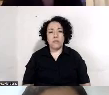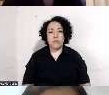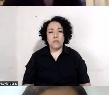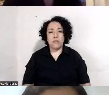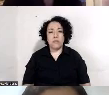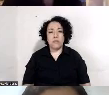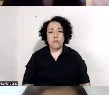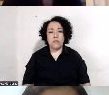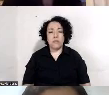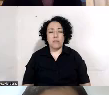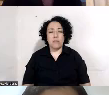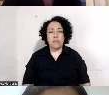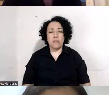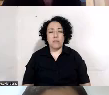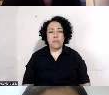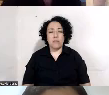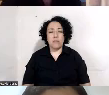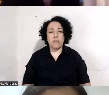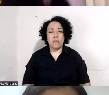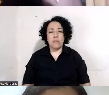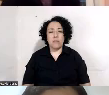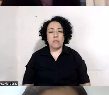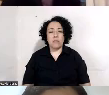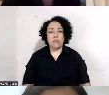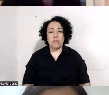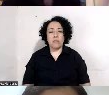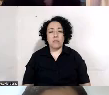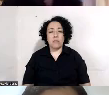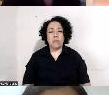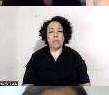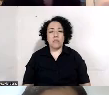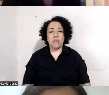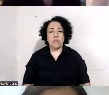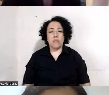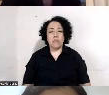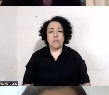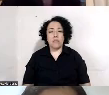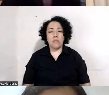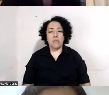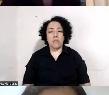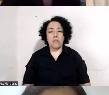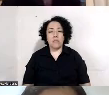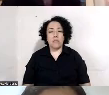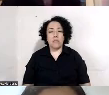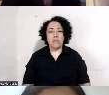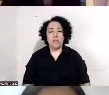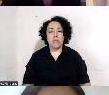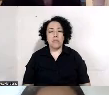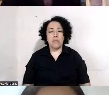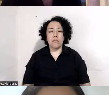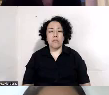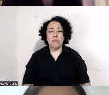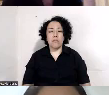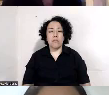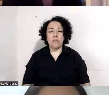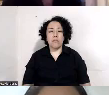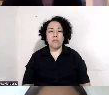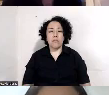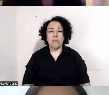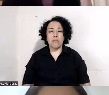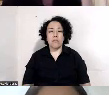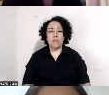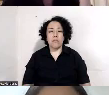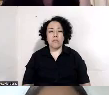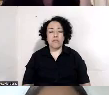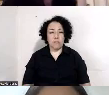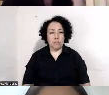extracurricular activity, like a club or a program or athletics in high school. So they had at least